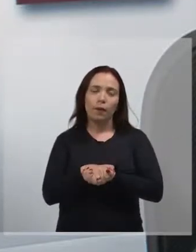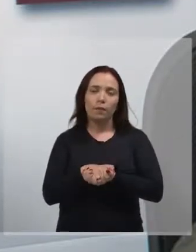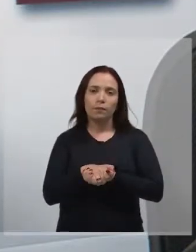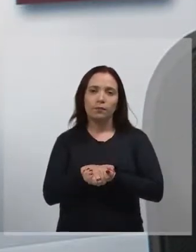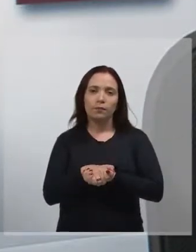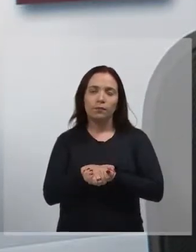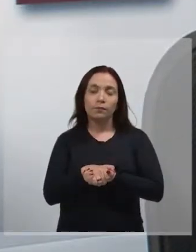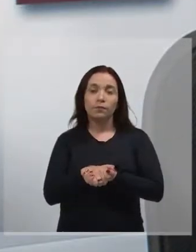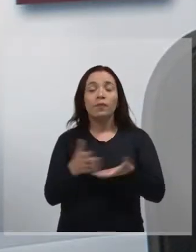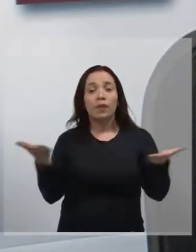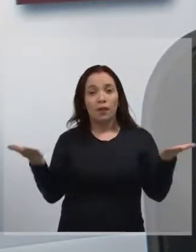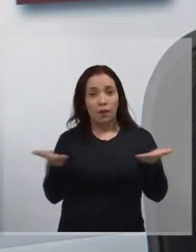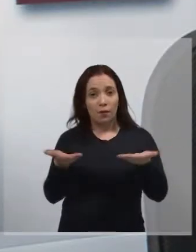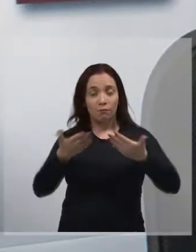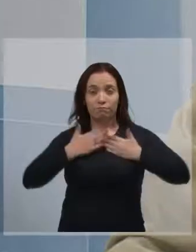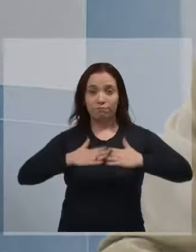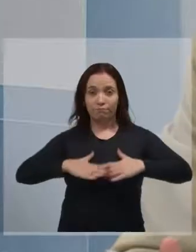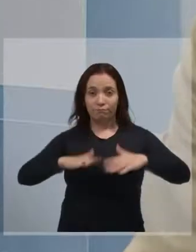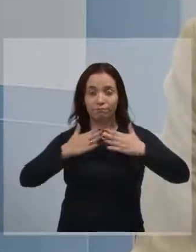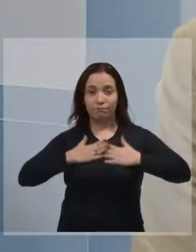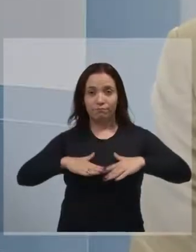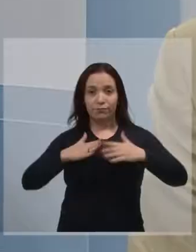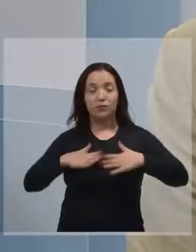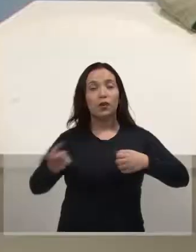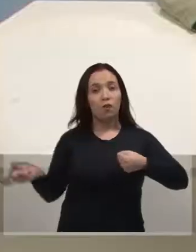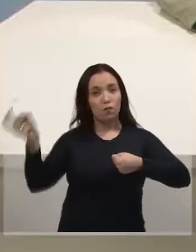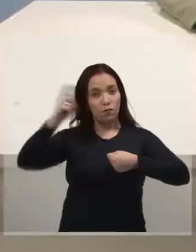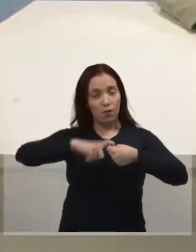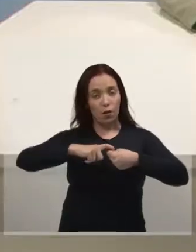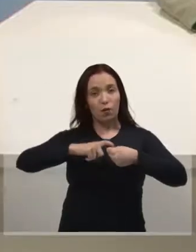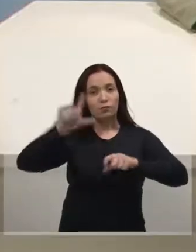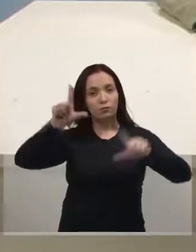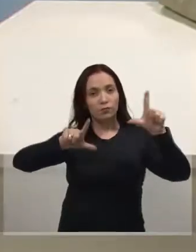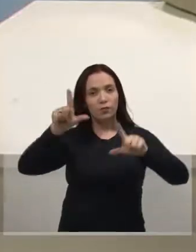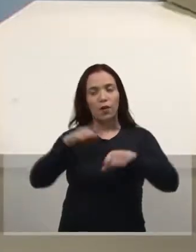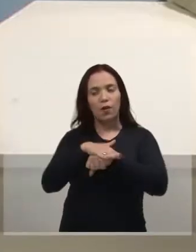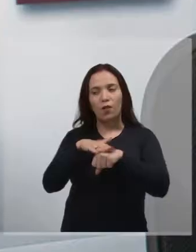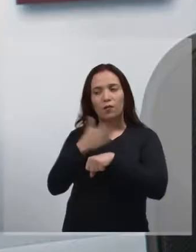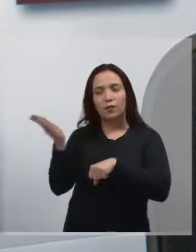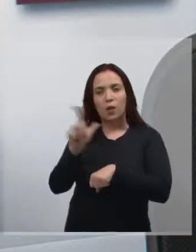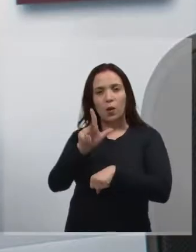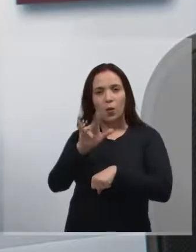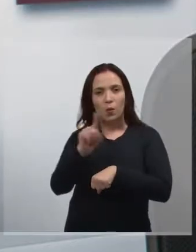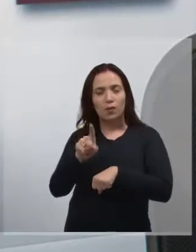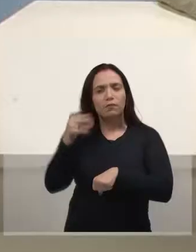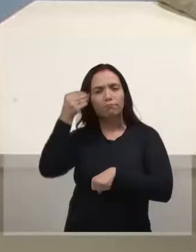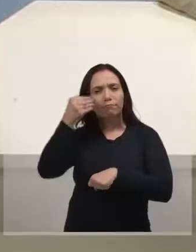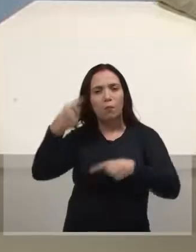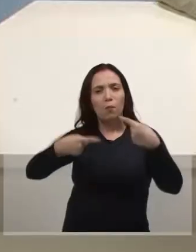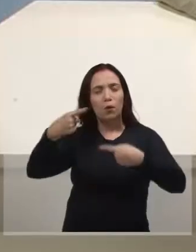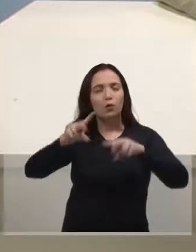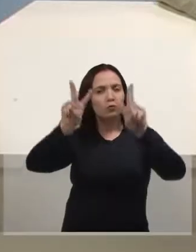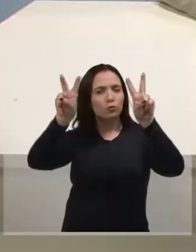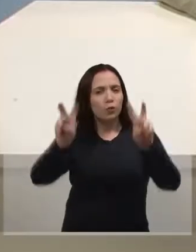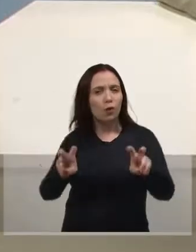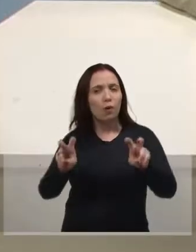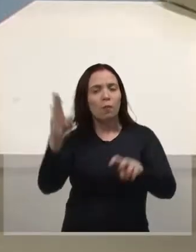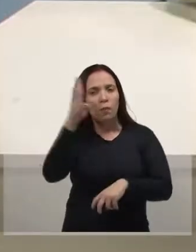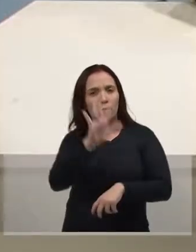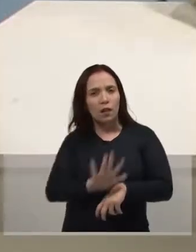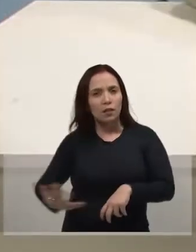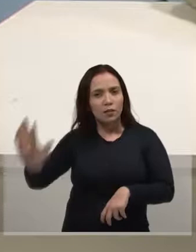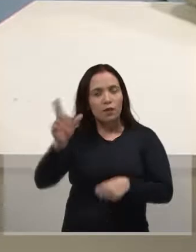certo? A gente volta em um minuto conversando com o consultor político Luiz Cláudio Ferreira Barbosa, ainda sobre temas